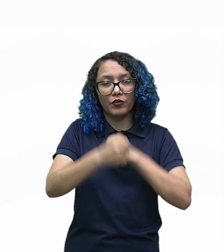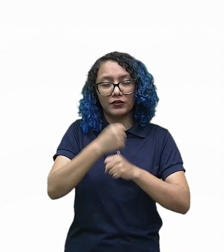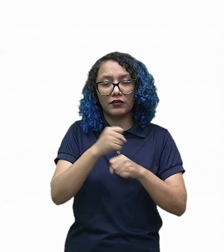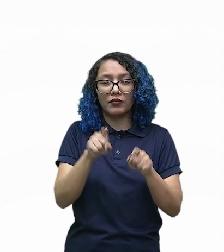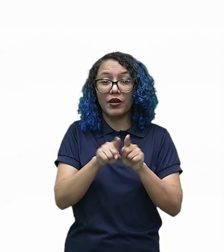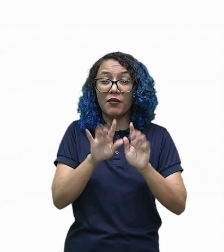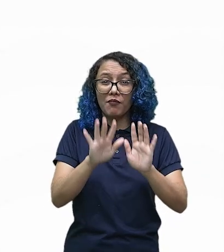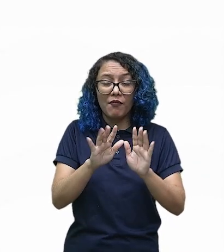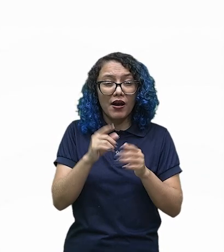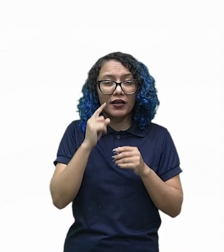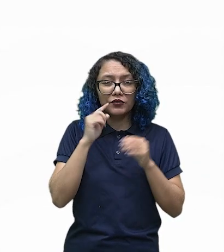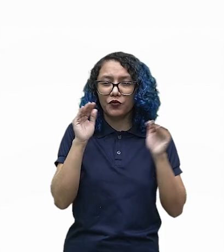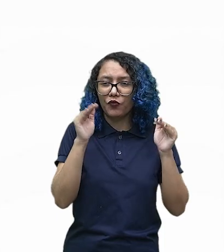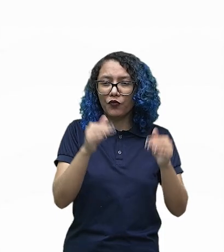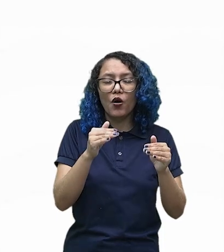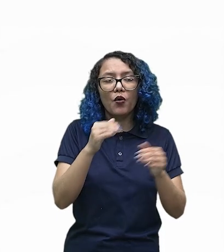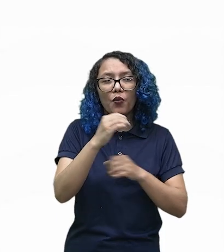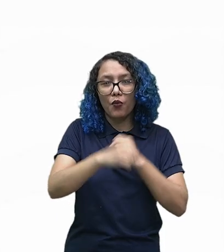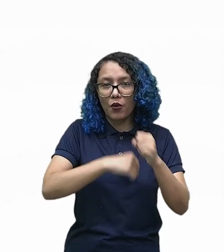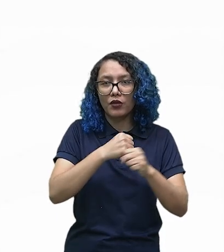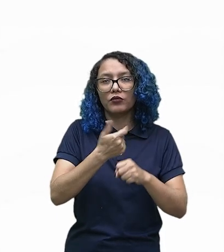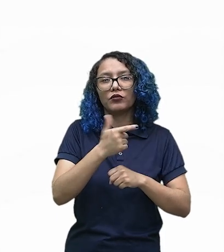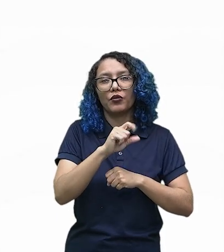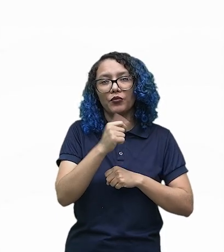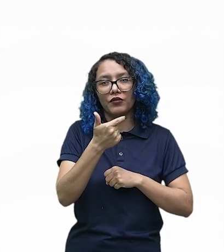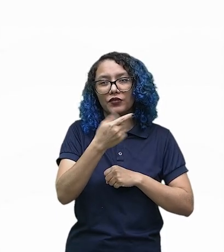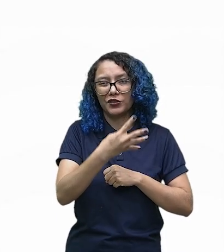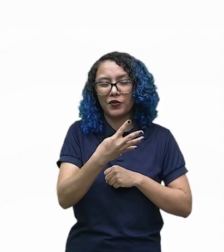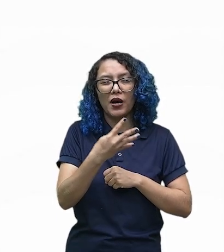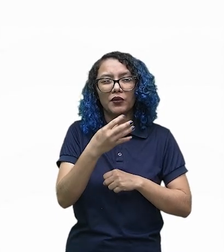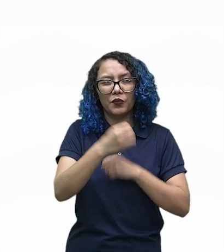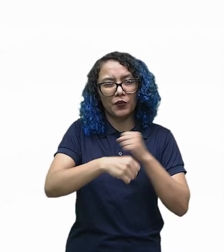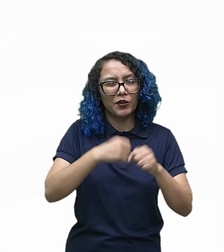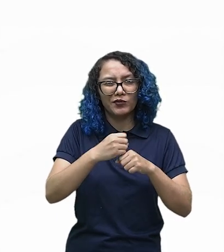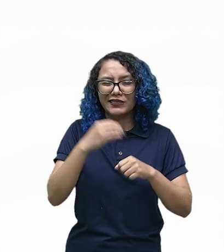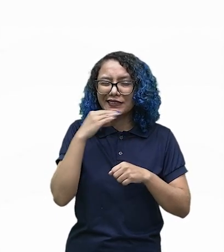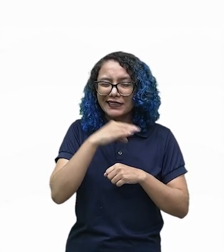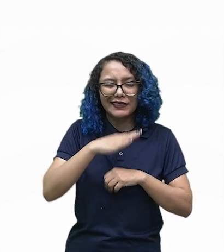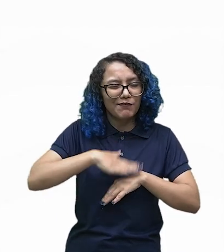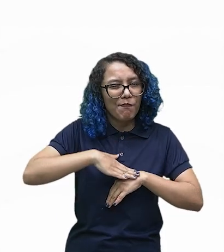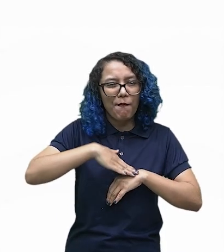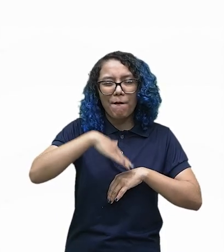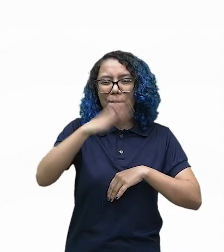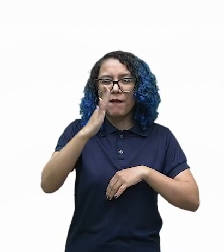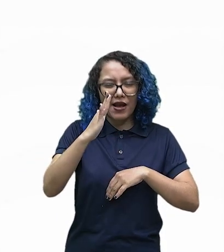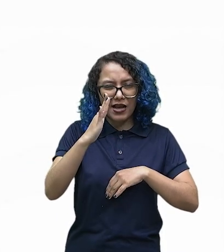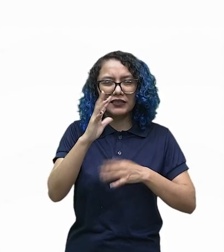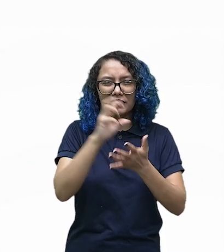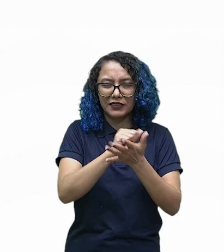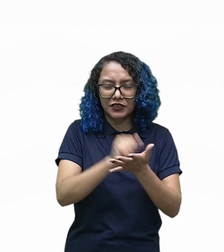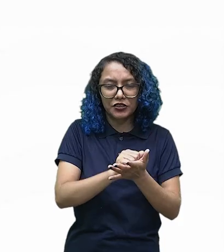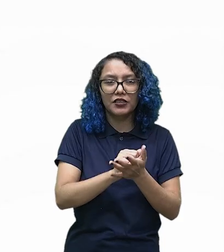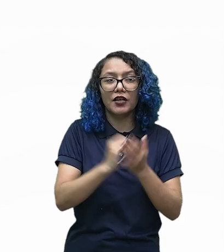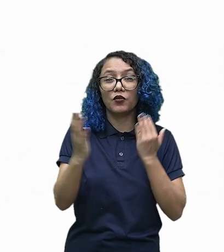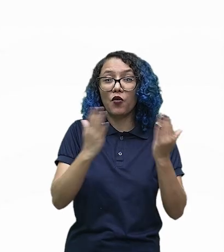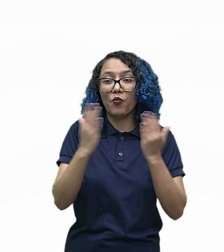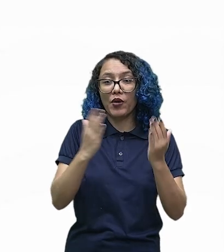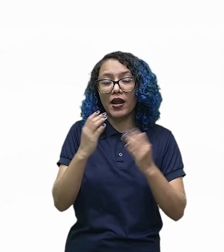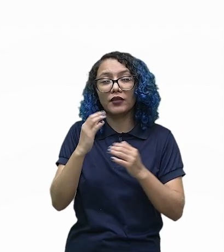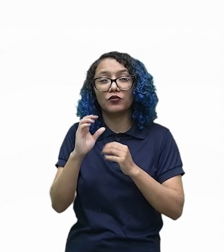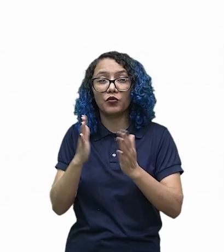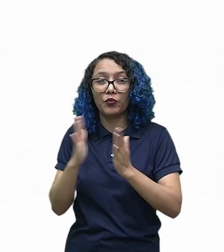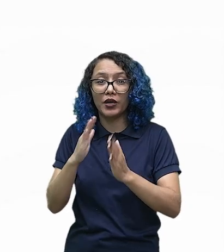com relação a 2024, que foi o ano mais quente relatado desde a Revolução Industrial, aí, né, cerca